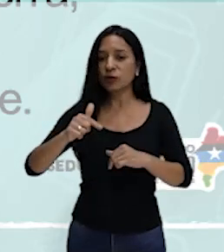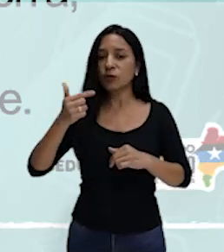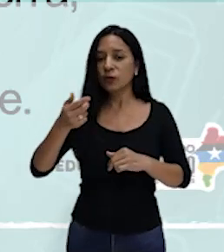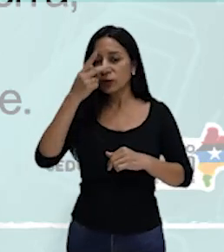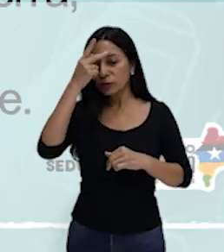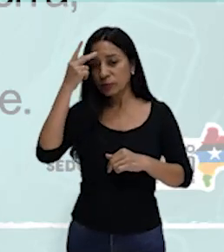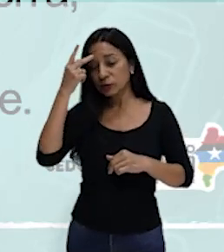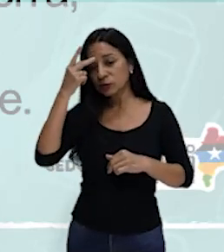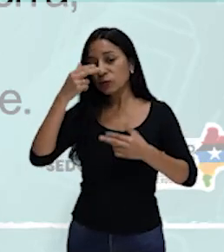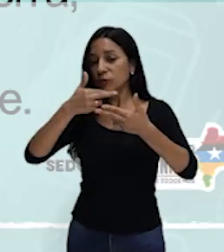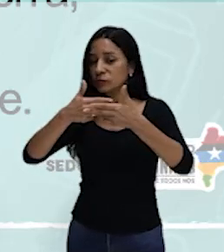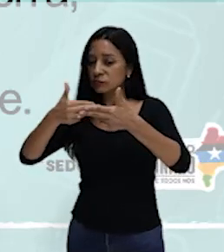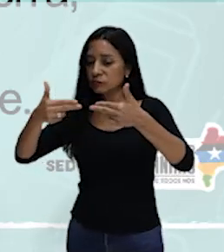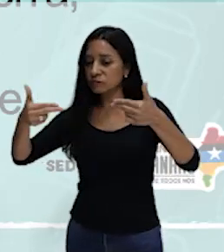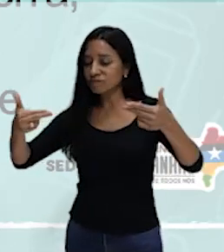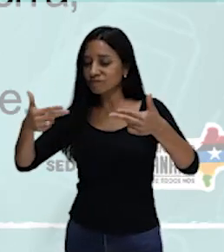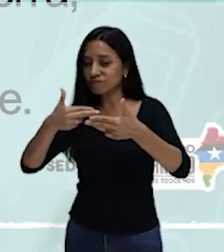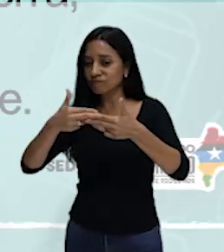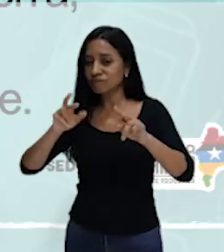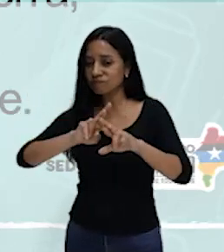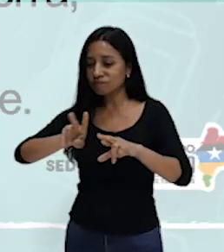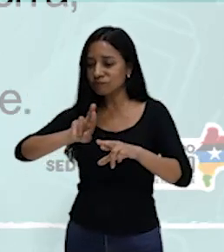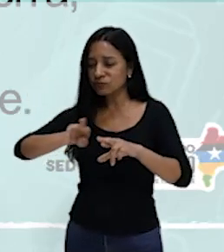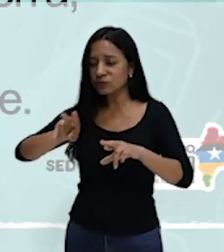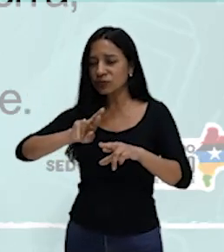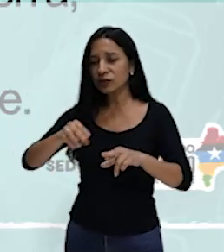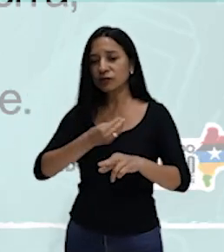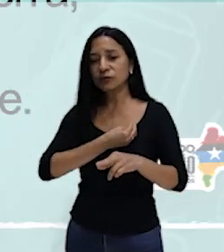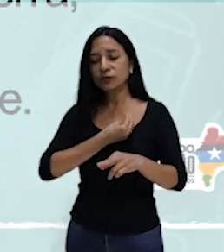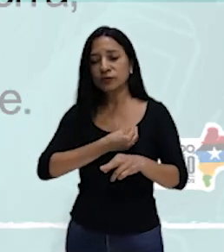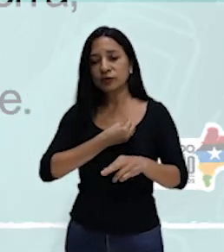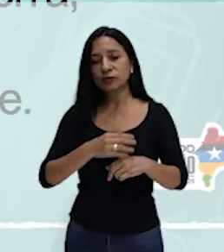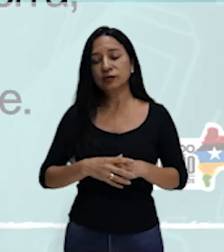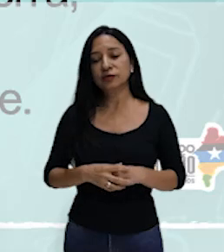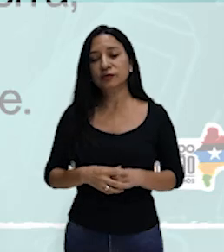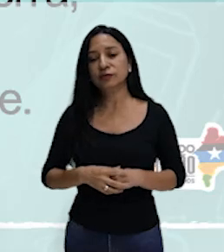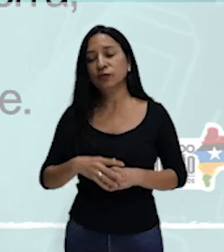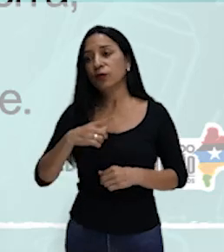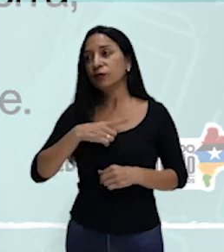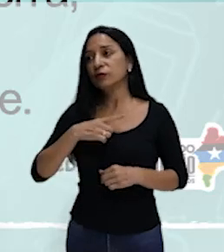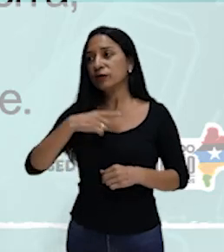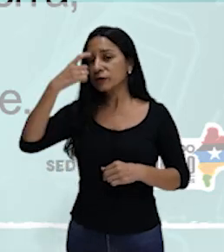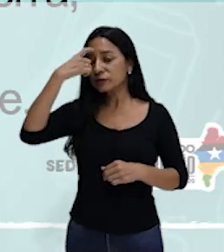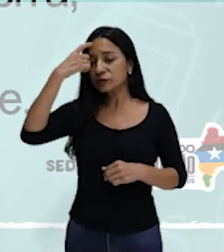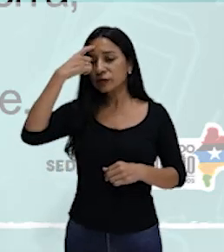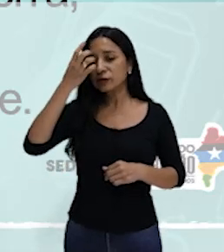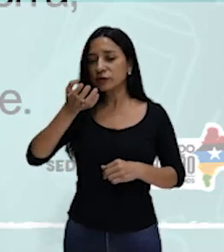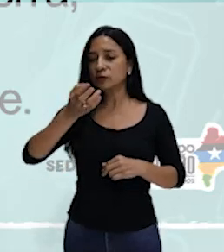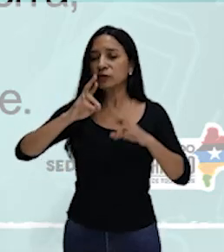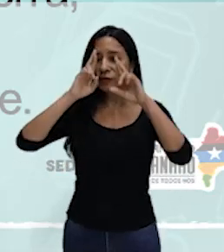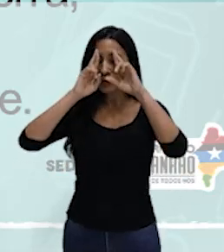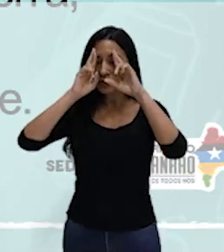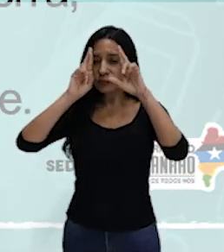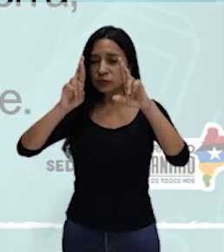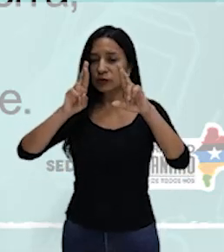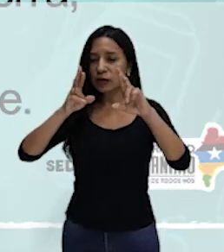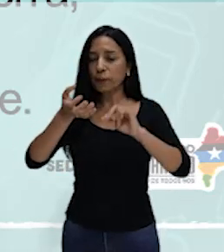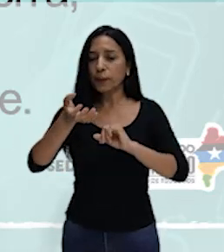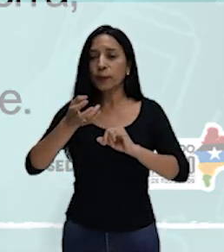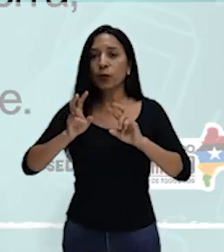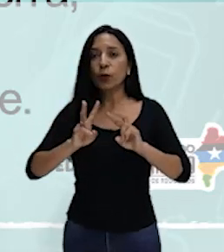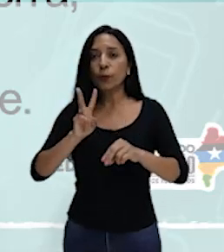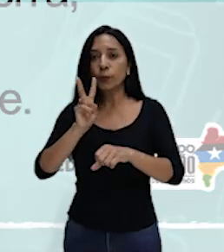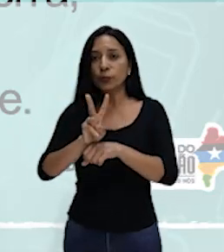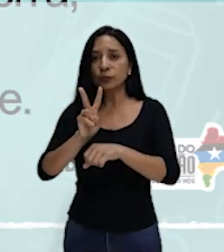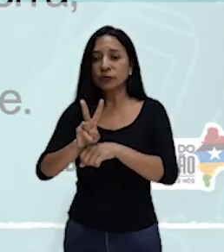pessoas e a outras formas de vida. Então, quando se tem essa ideia de querer respeitar, você vai querer proteger.